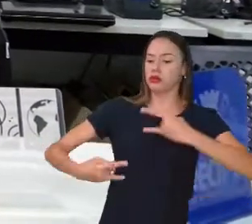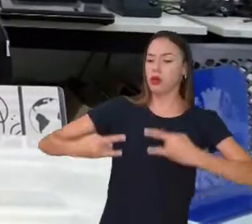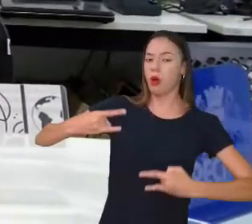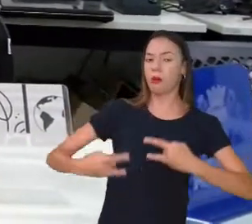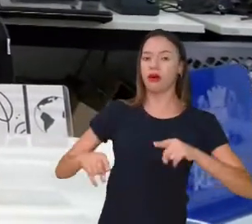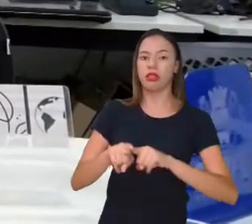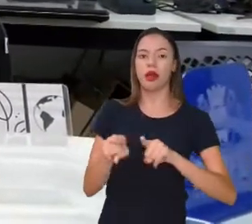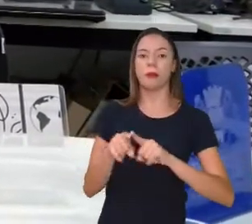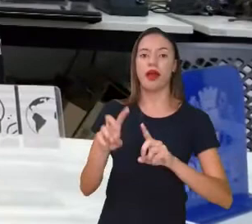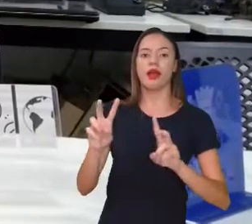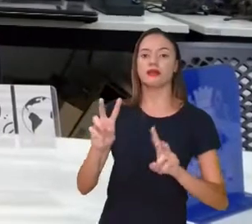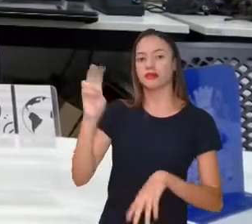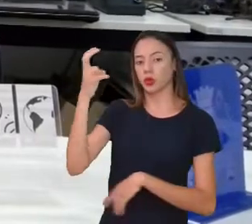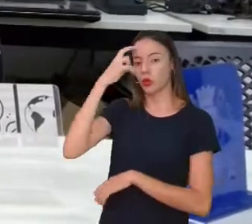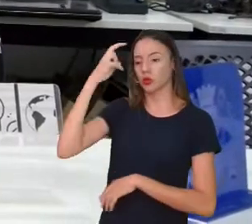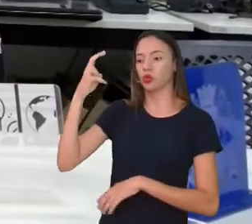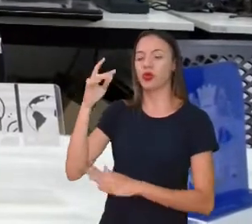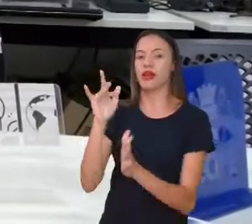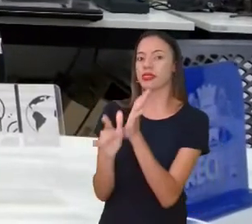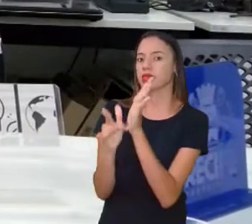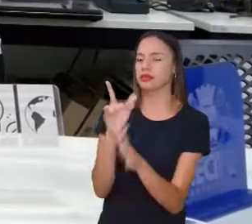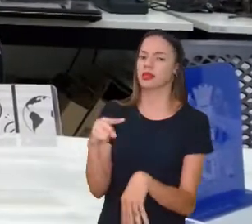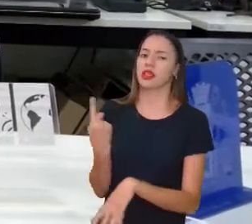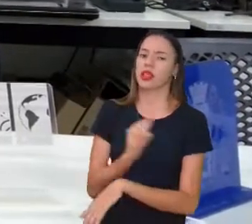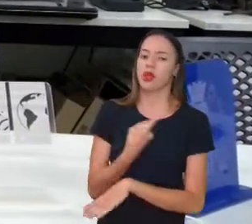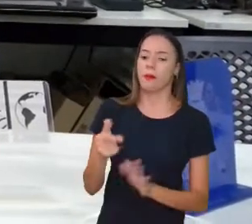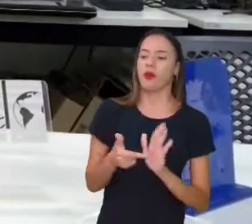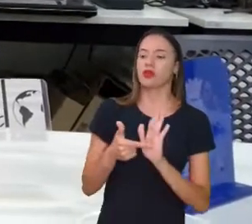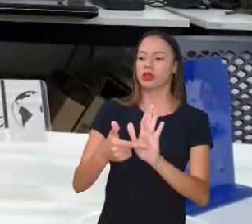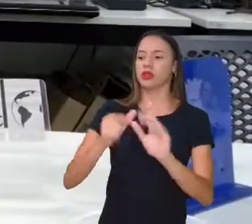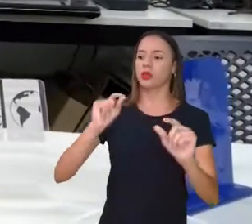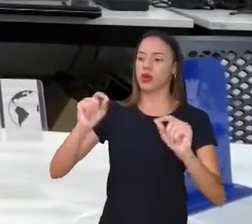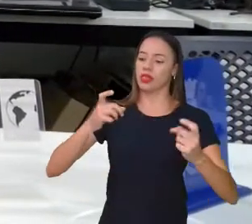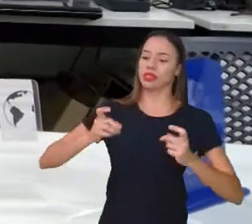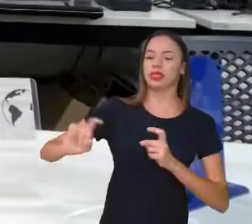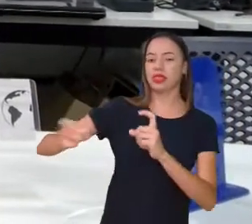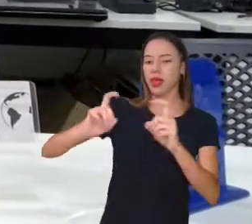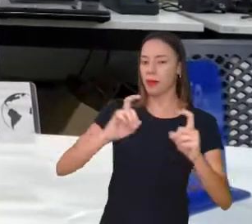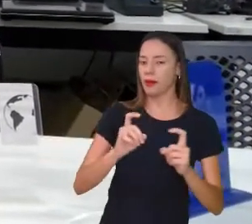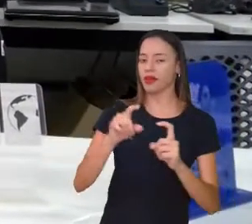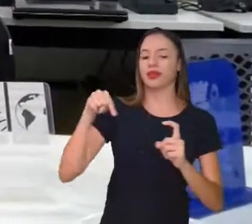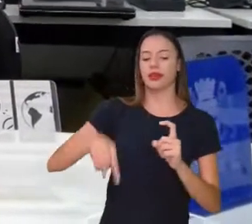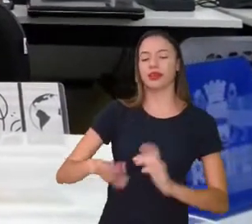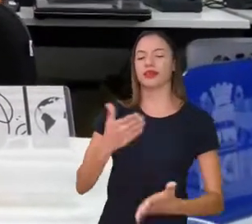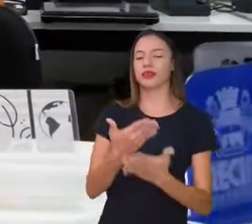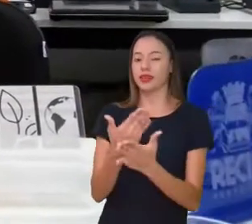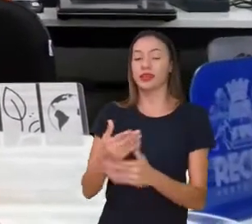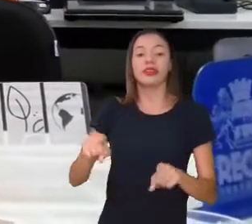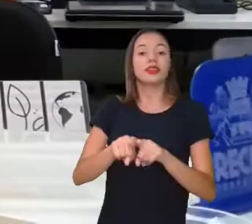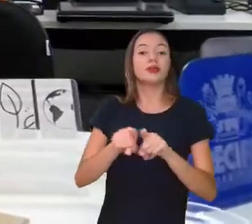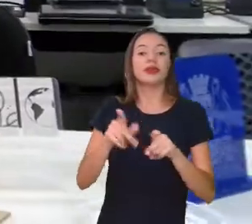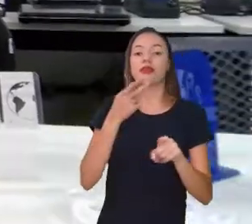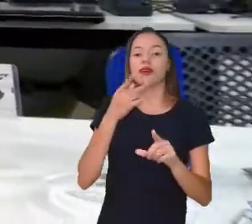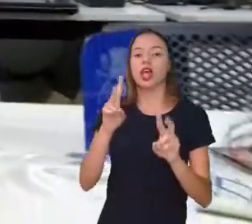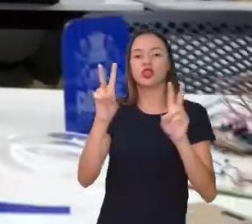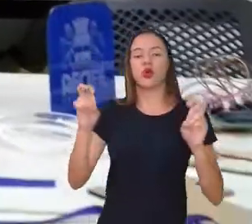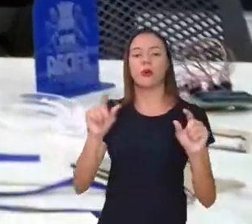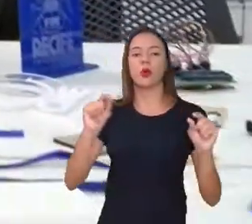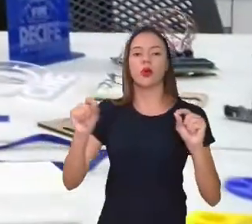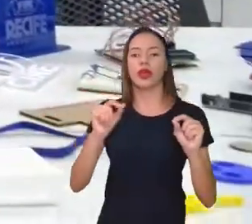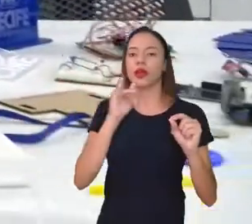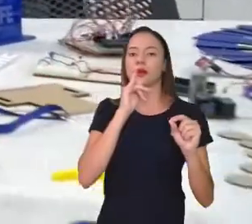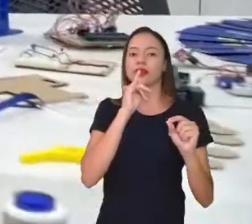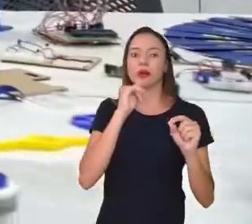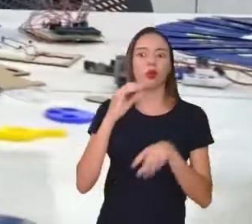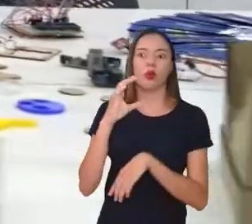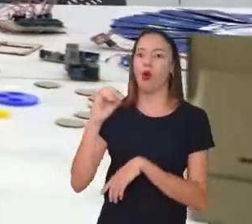digital, a gente está trazendo nessas aulas, esse debate, né? E a gente vai falar na primeira parte essa questão do estar conectado, né? Como a